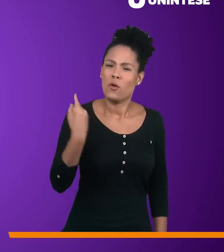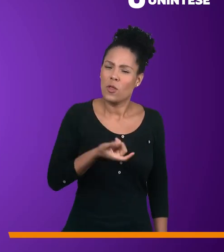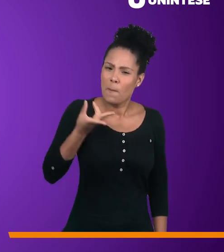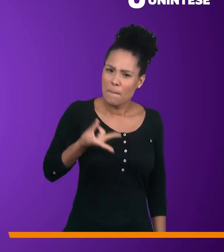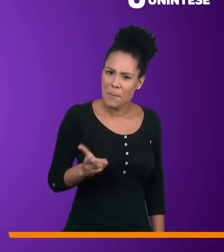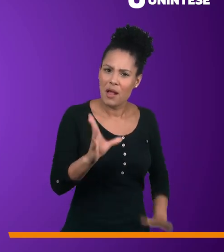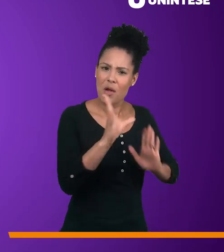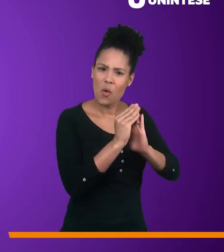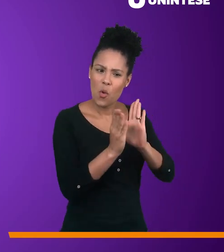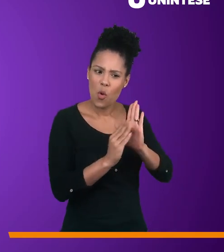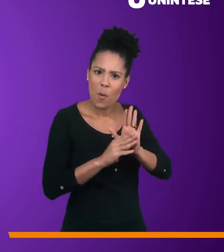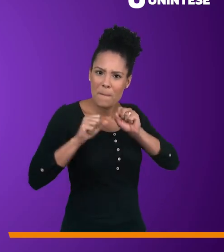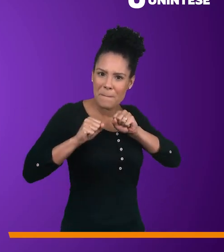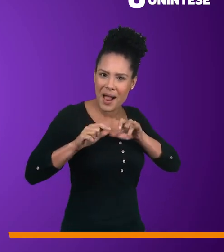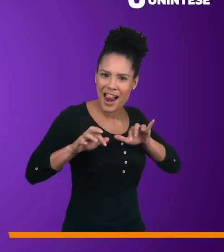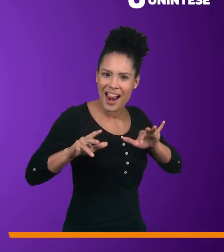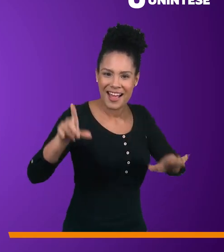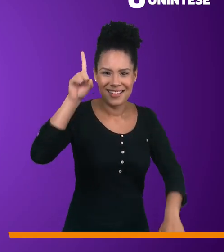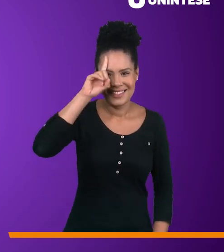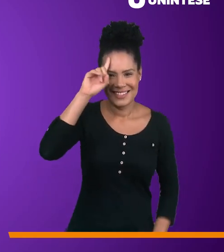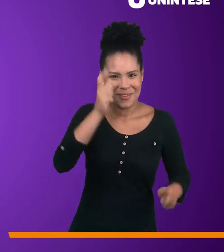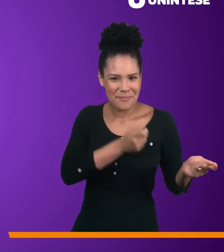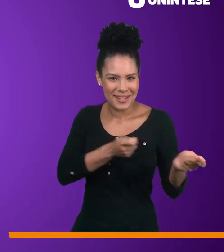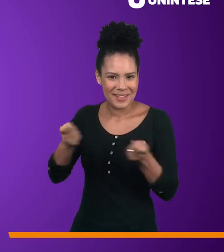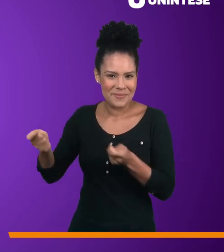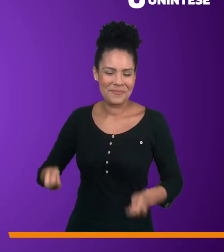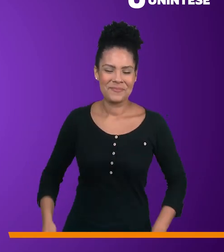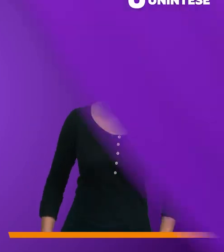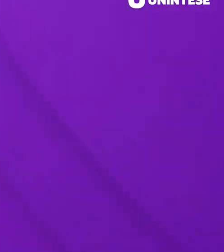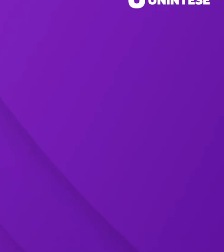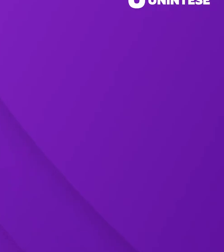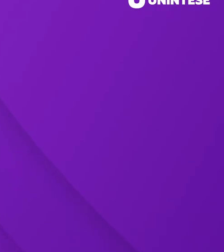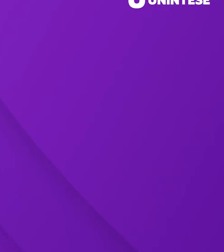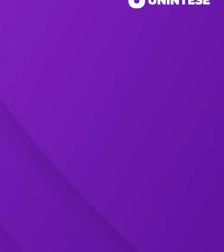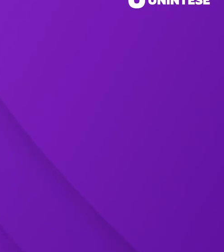possamos seguir produzindo conteúdos semanais para você.